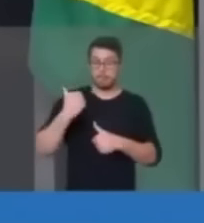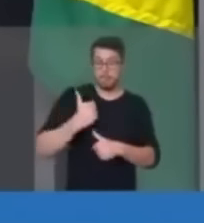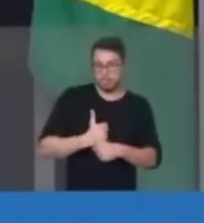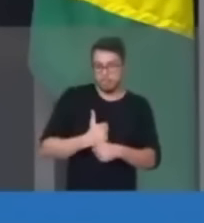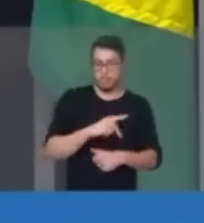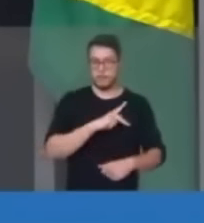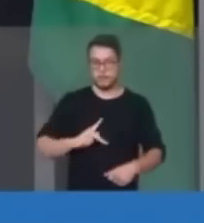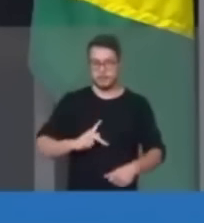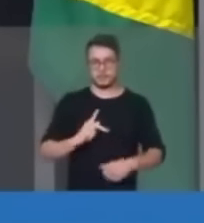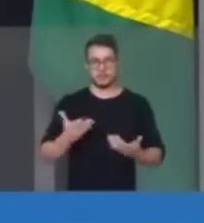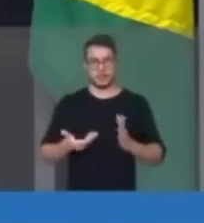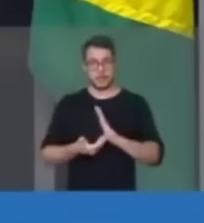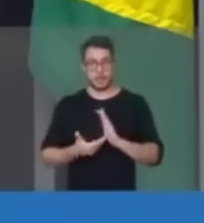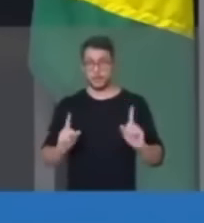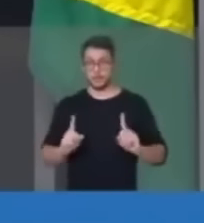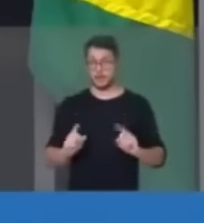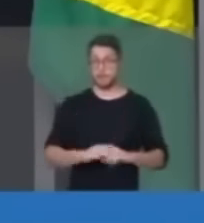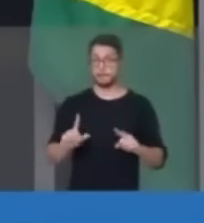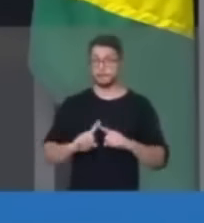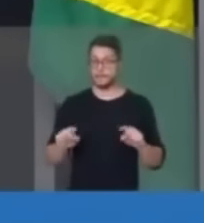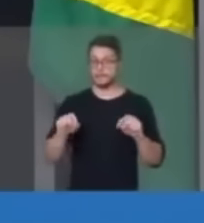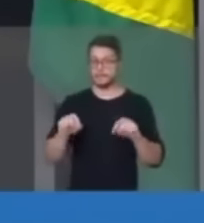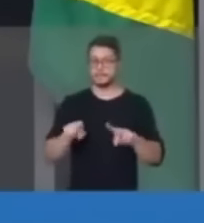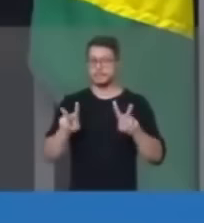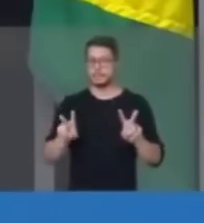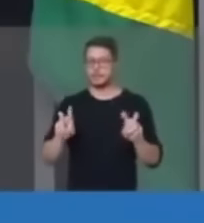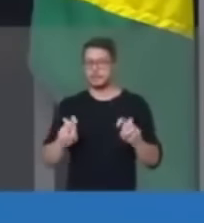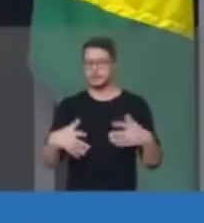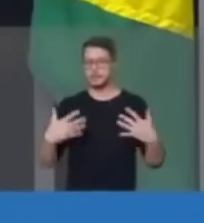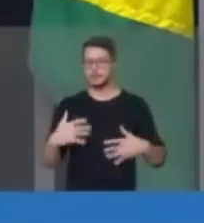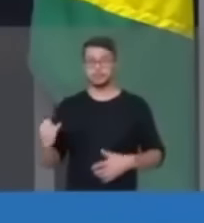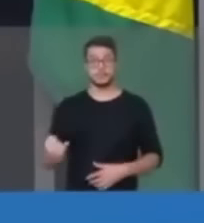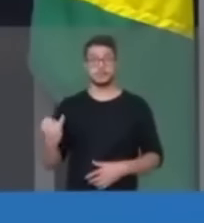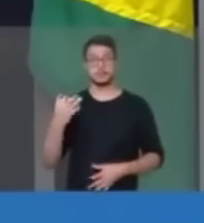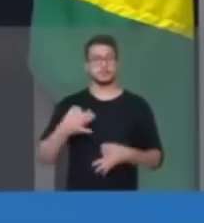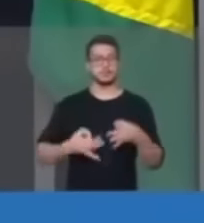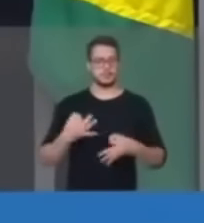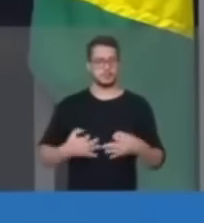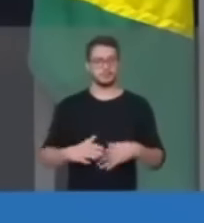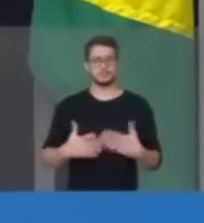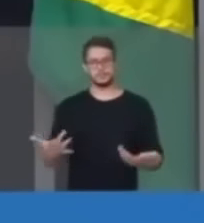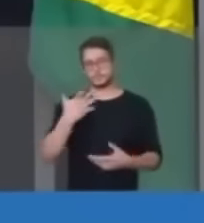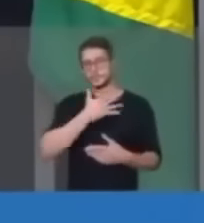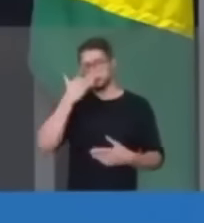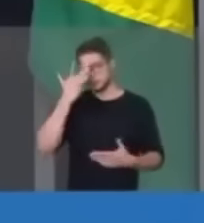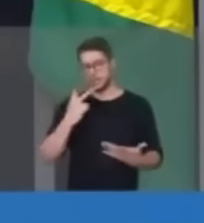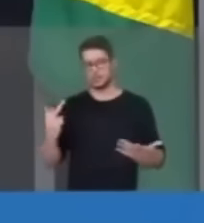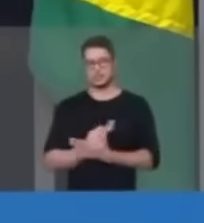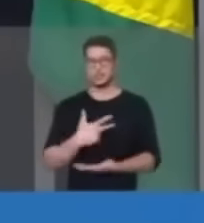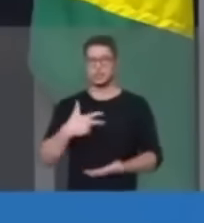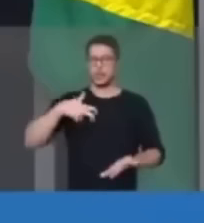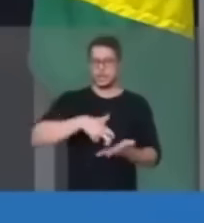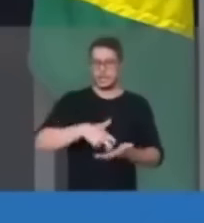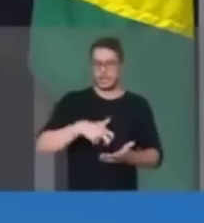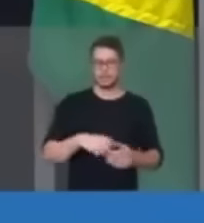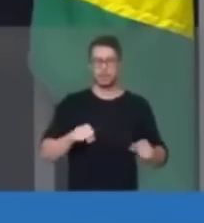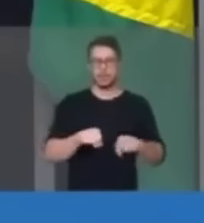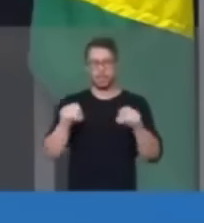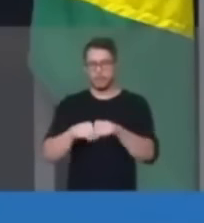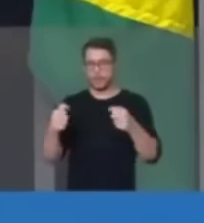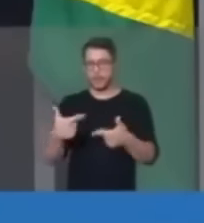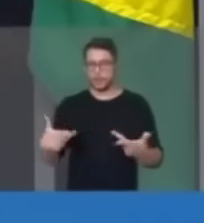de extrema importância e de Justiça essas pessoas que estão presas cometeram crimes de depredação de patrimônio eventualmente crimes de invasão